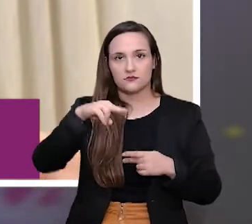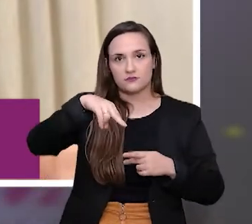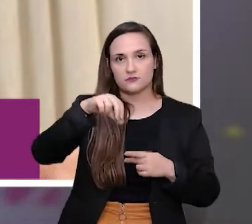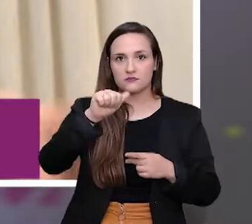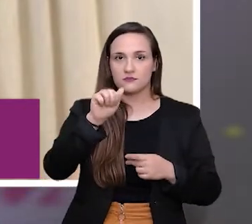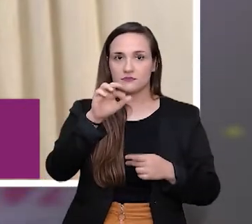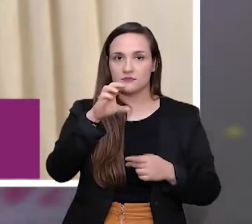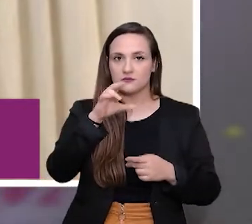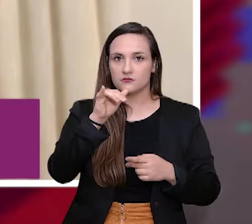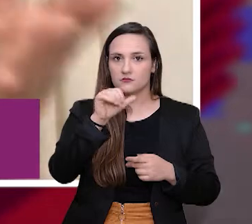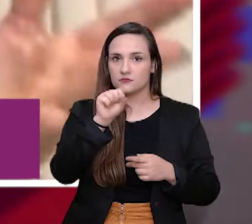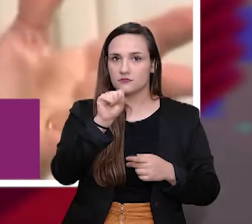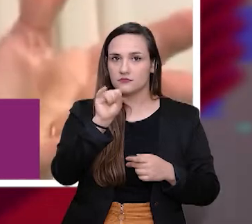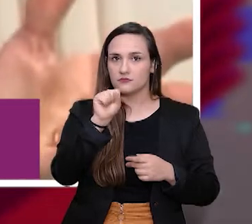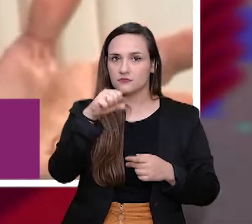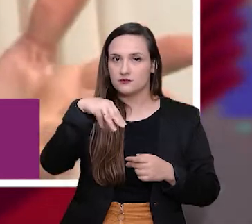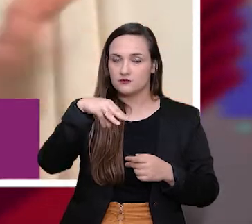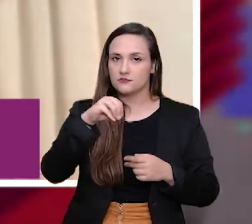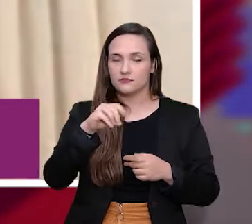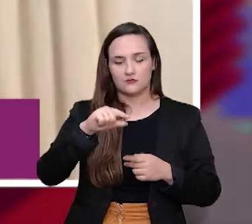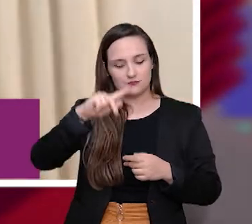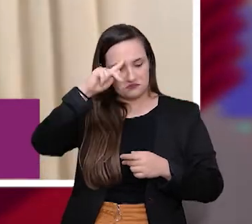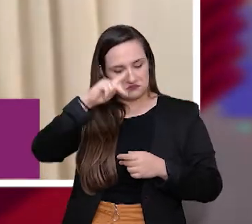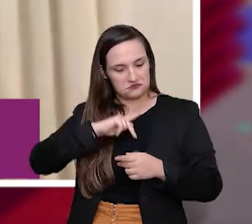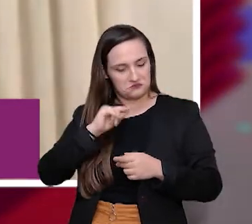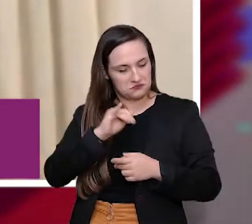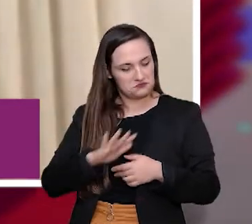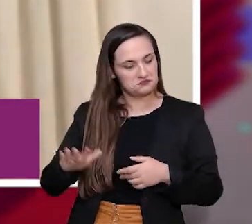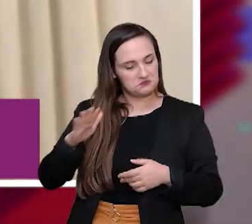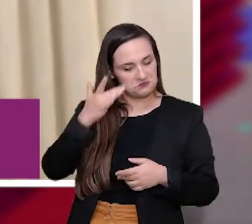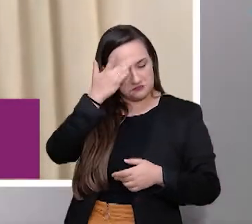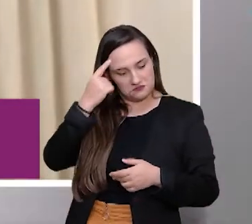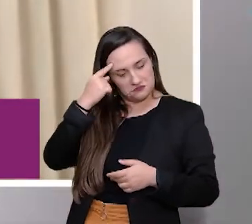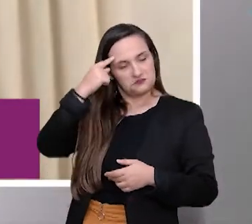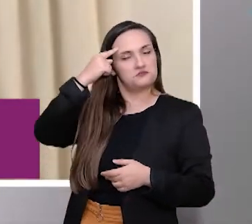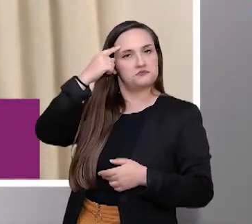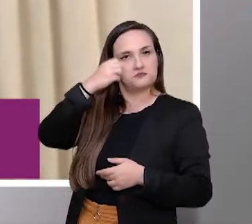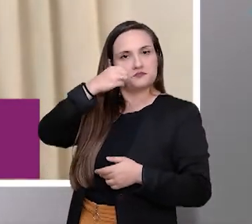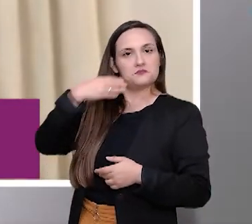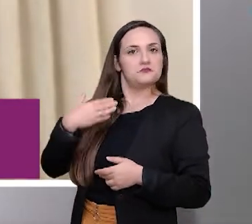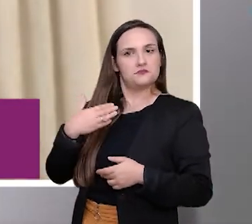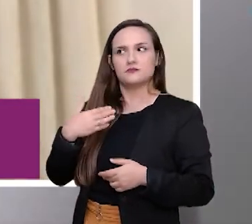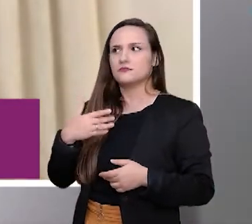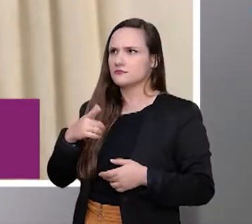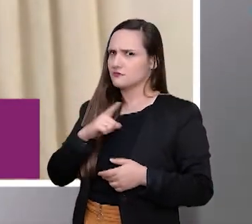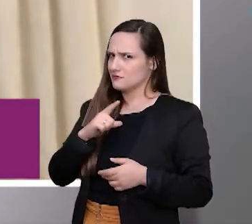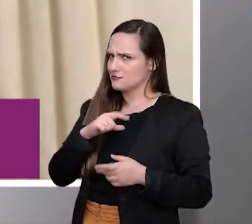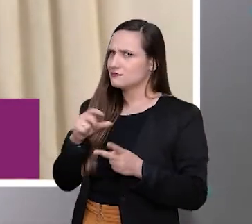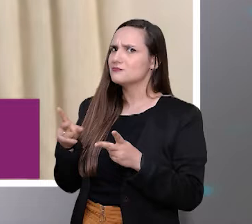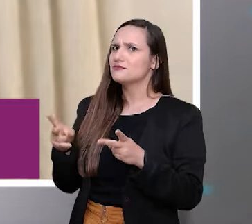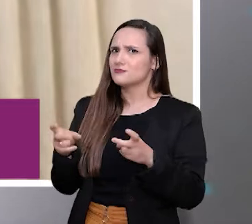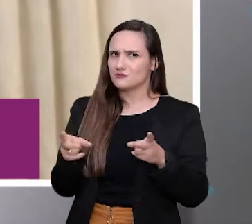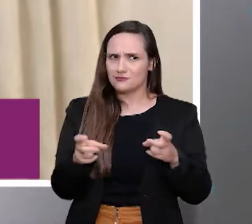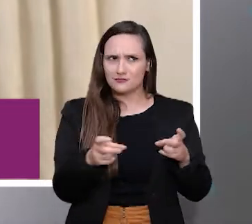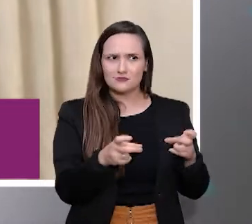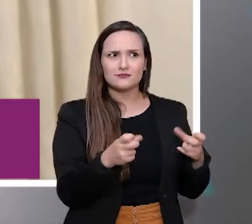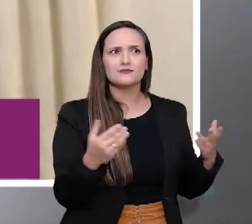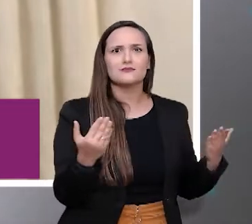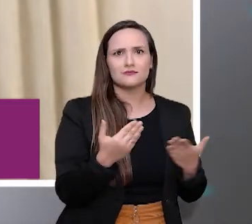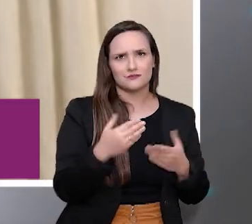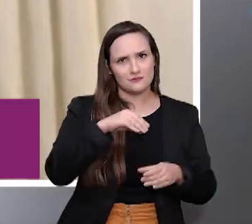narcisismo e essa grande admiração pela própria imagem que muitas pessoas têm transmitido em sua